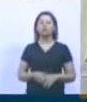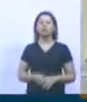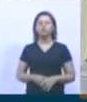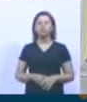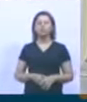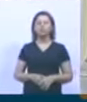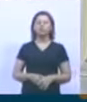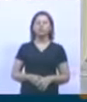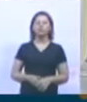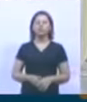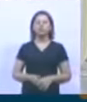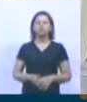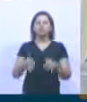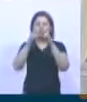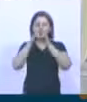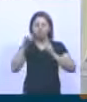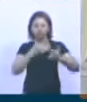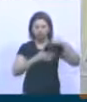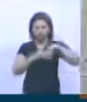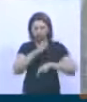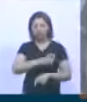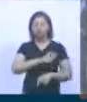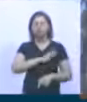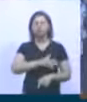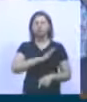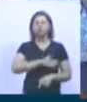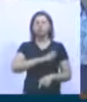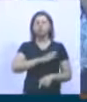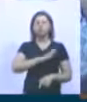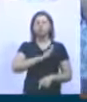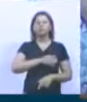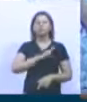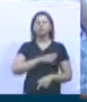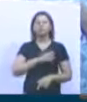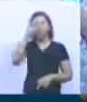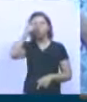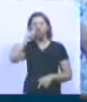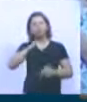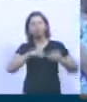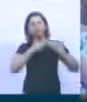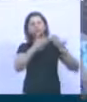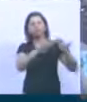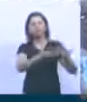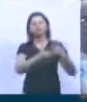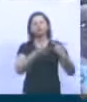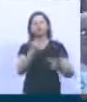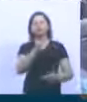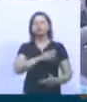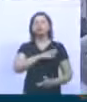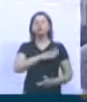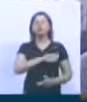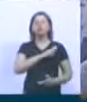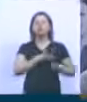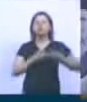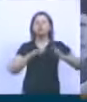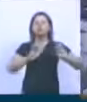dizendo no fundo do seu coração: Senhor, eu coloco aqui no teu coração